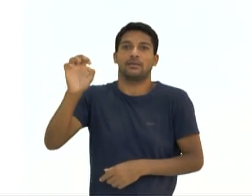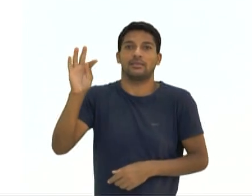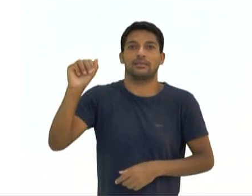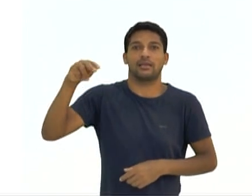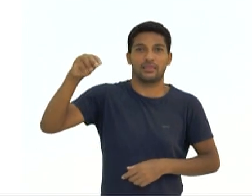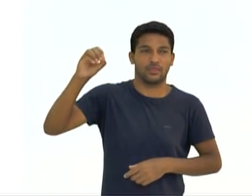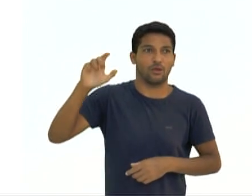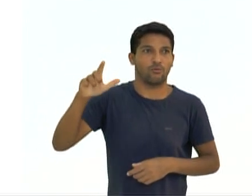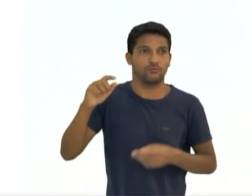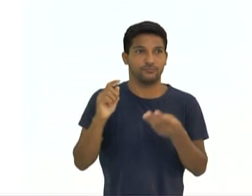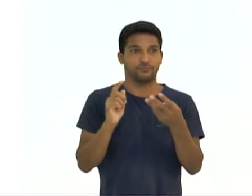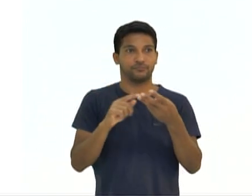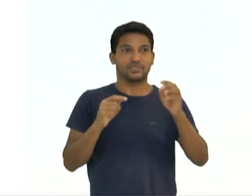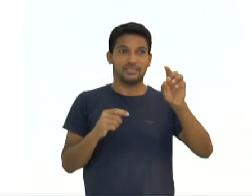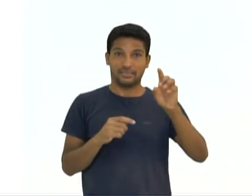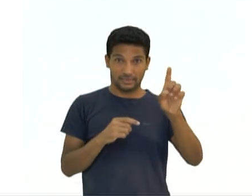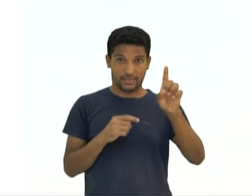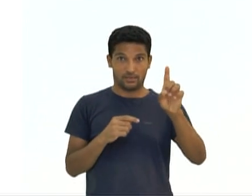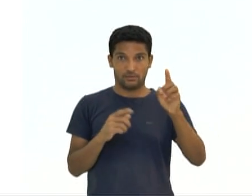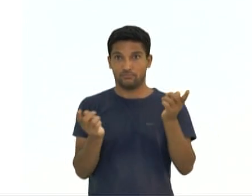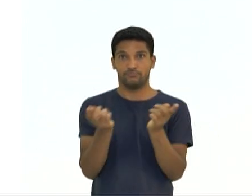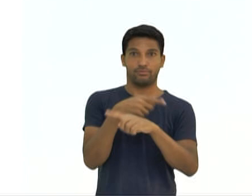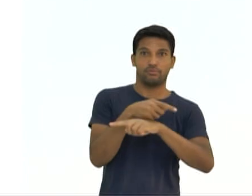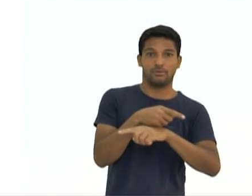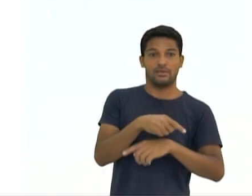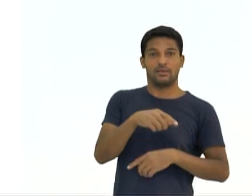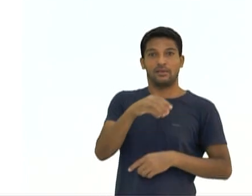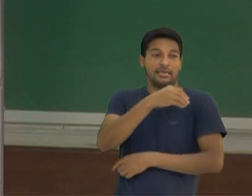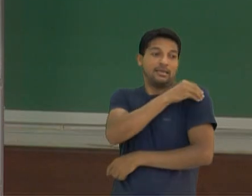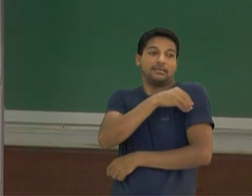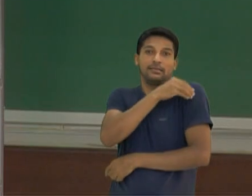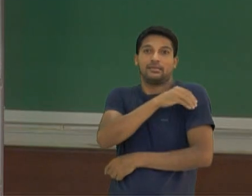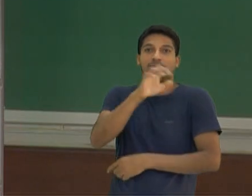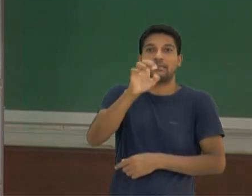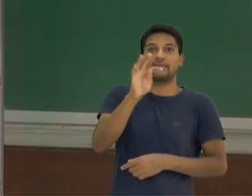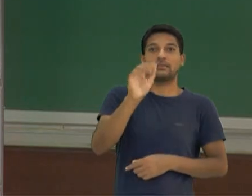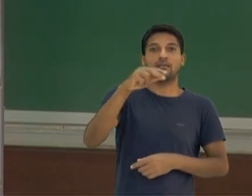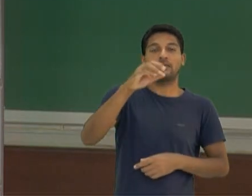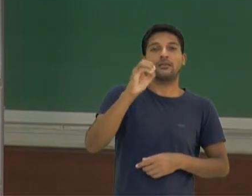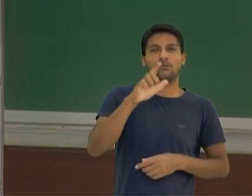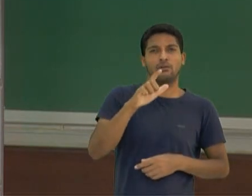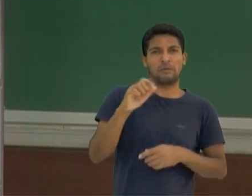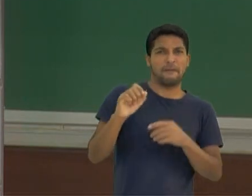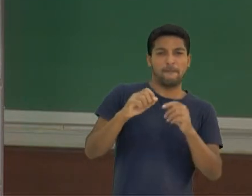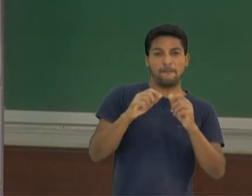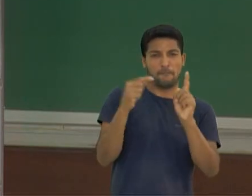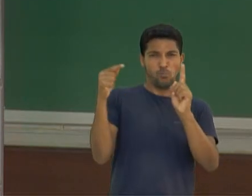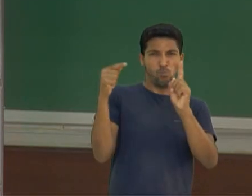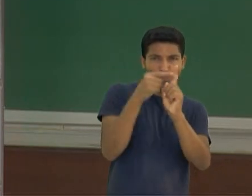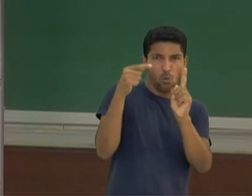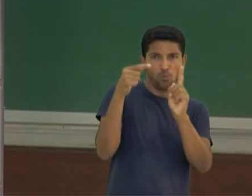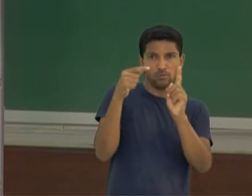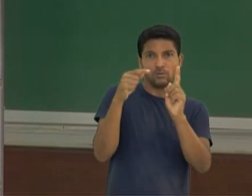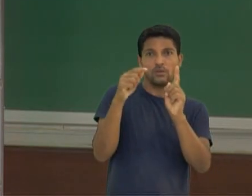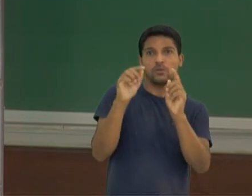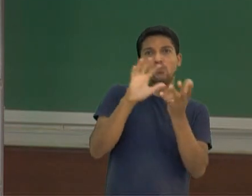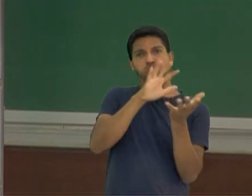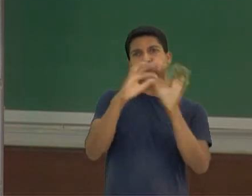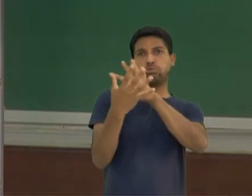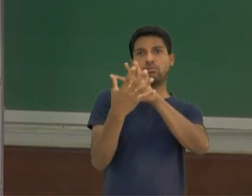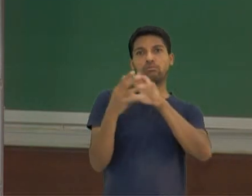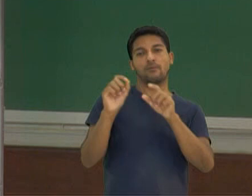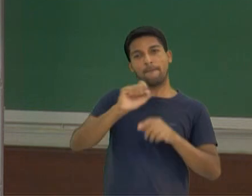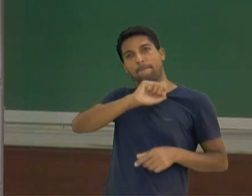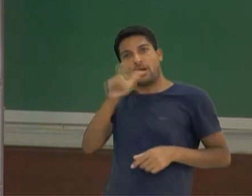ebulição maior do que o etanol. Vamos lá então verificar, olha a correção chegando. A